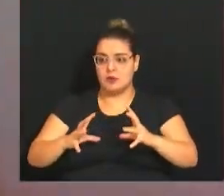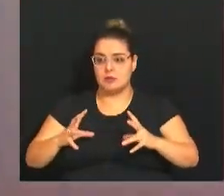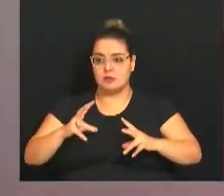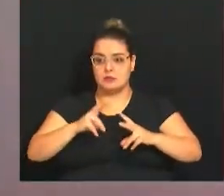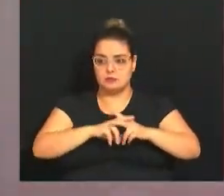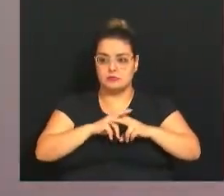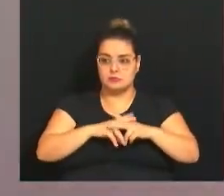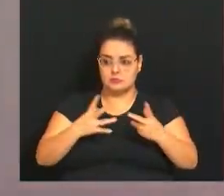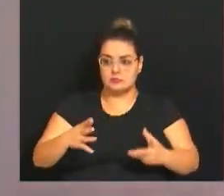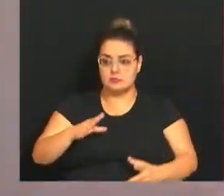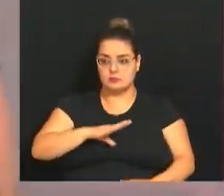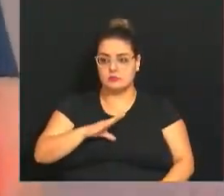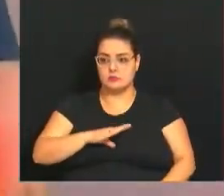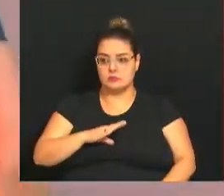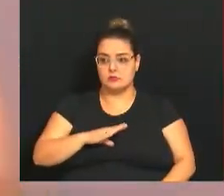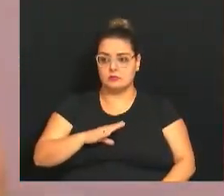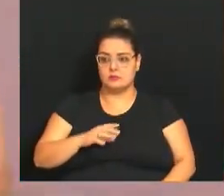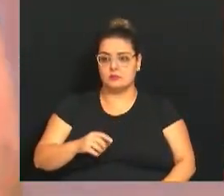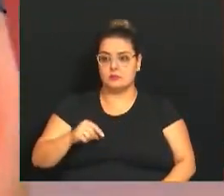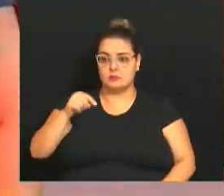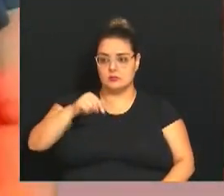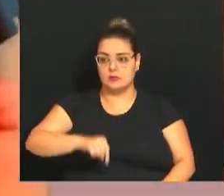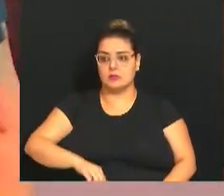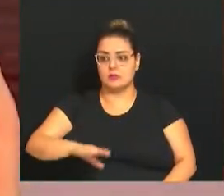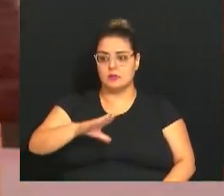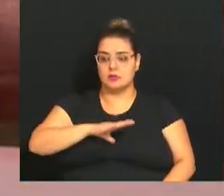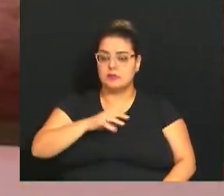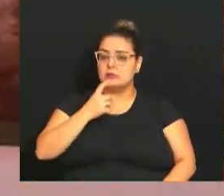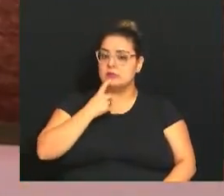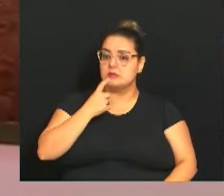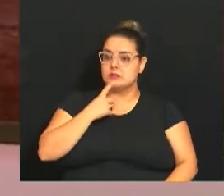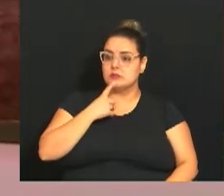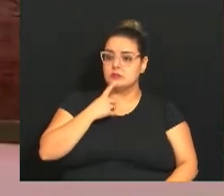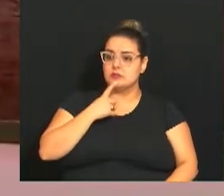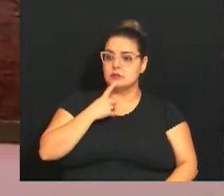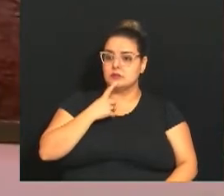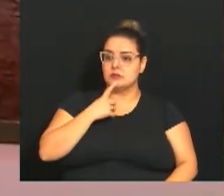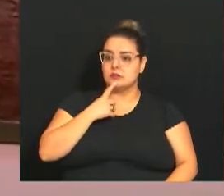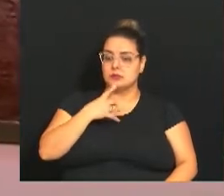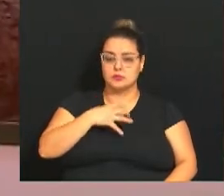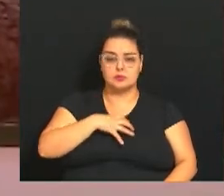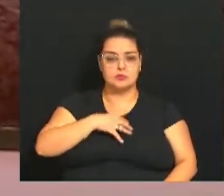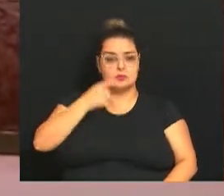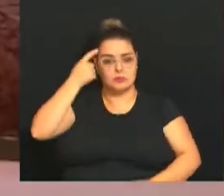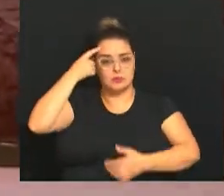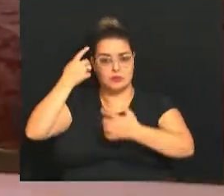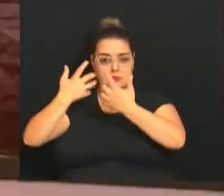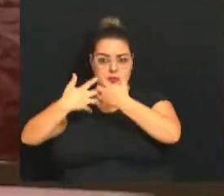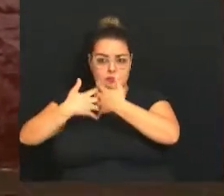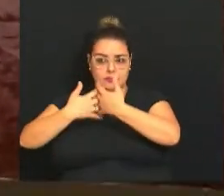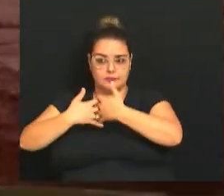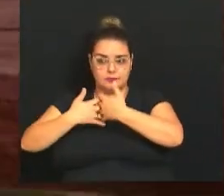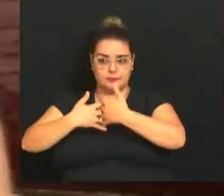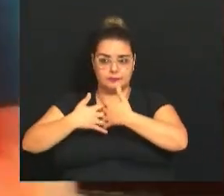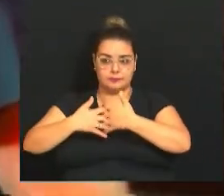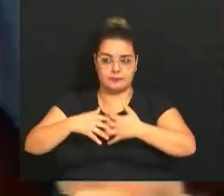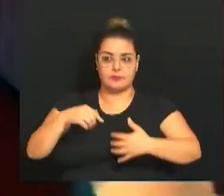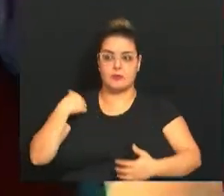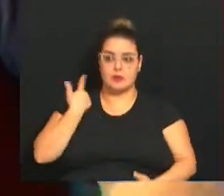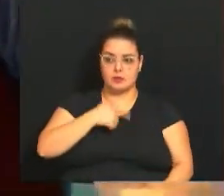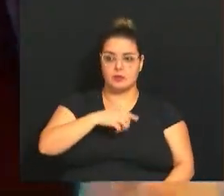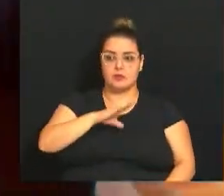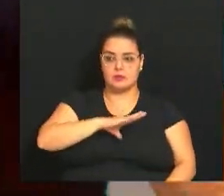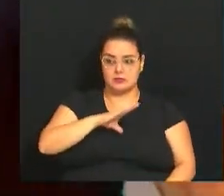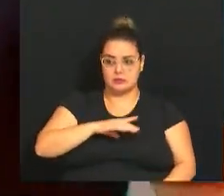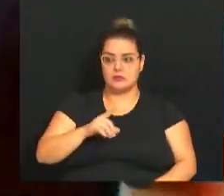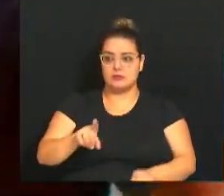essa exposição está aqui em Campinas também com uma forma de reflexão que a nossa cidade também tem esse problema, né? O centro da